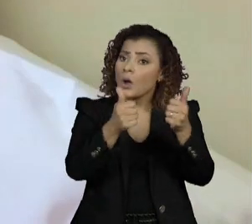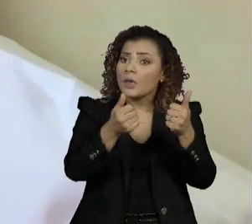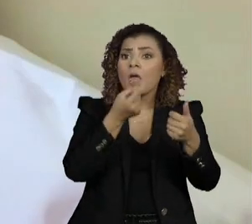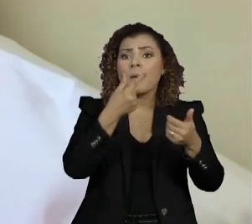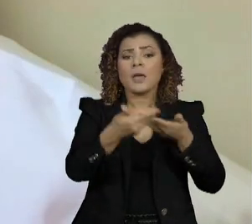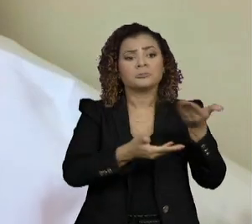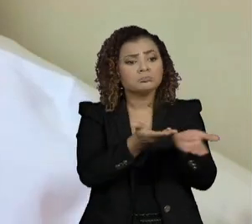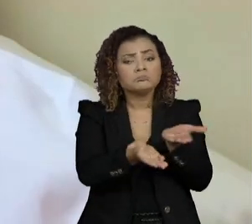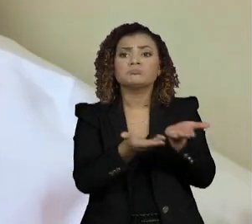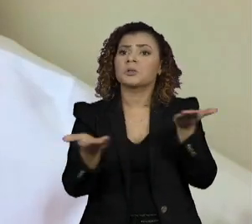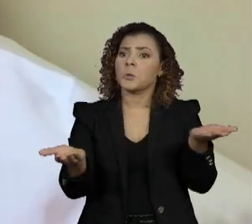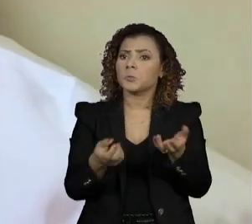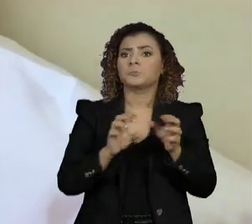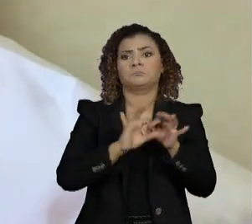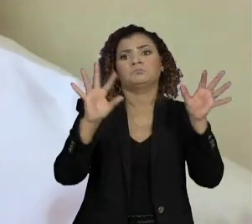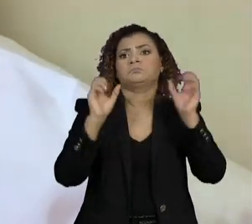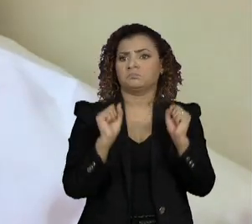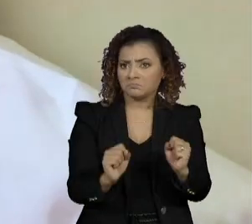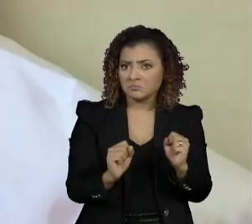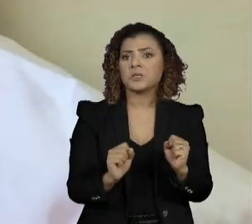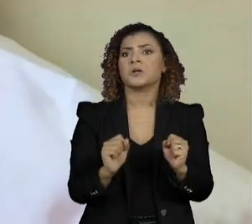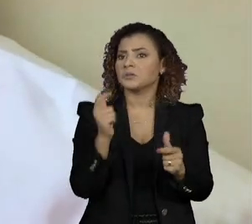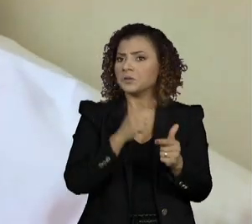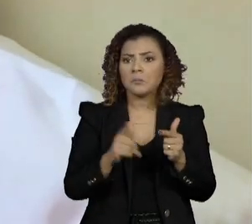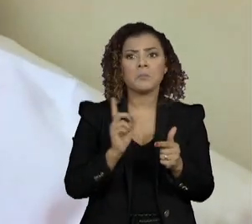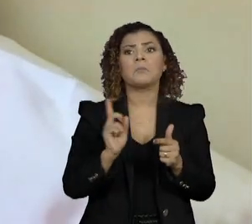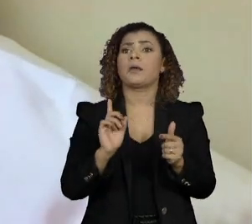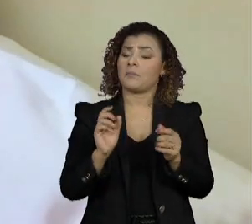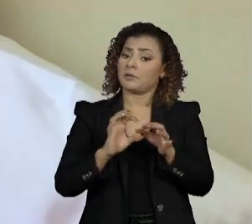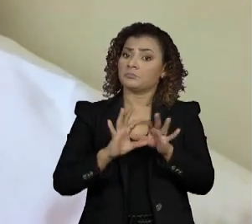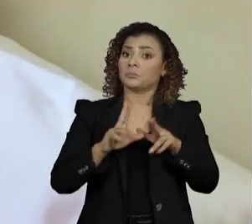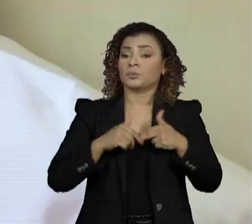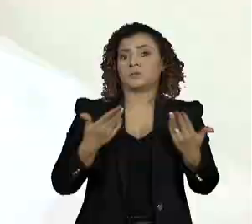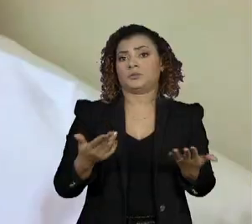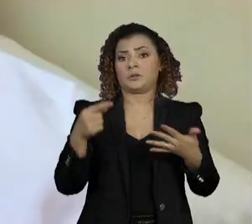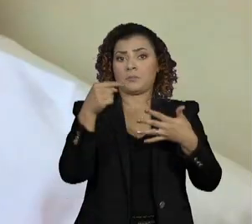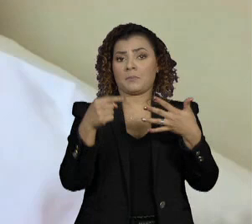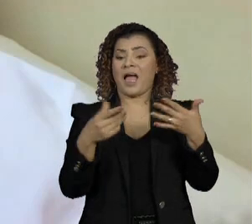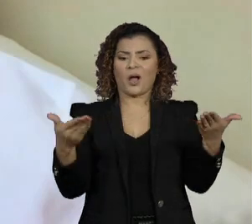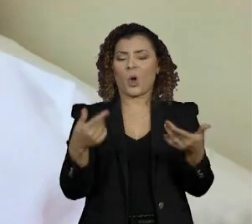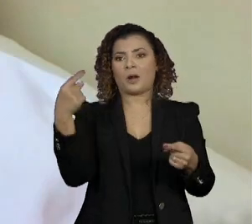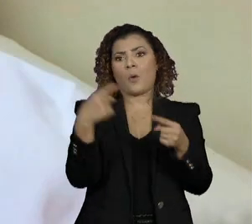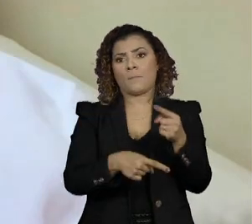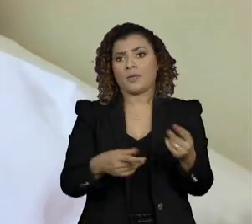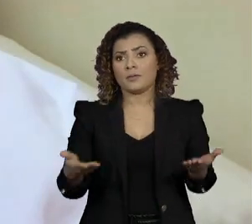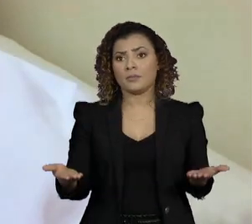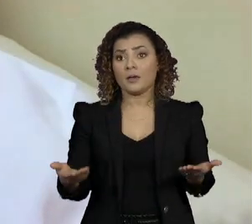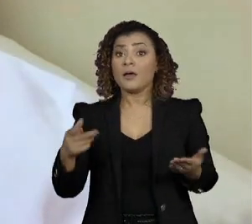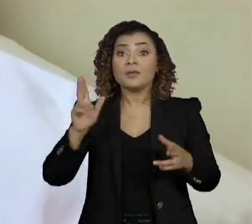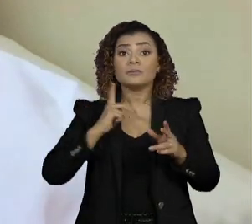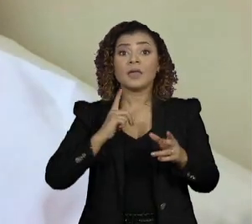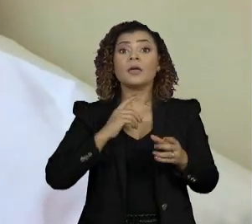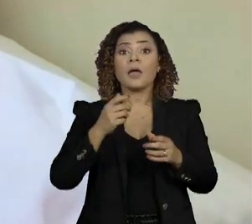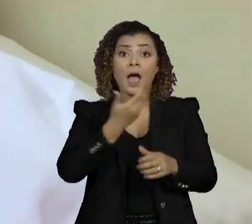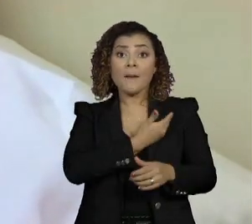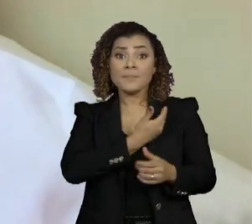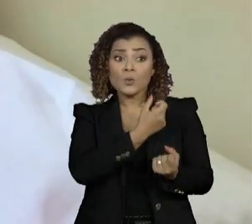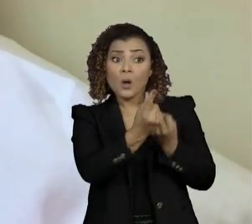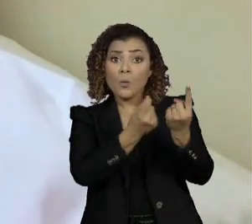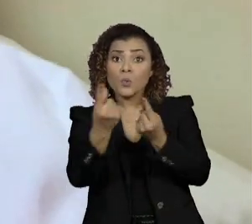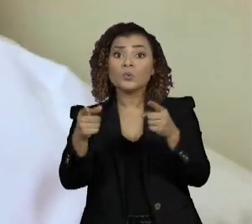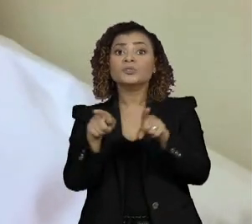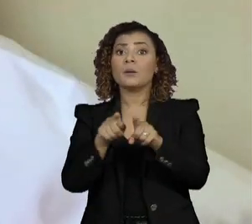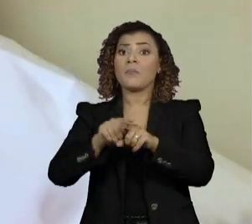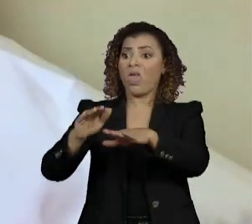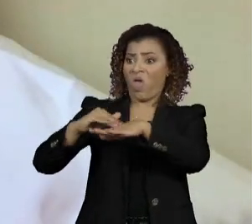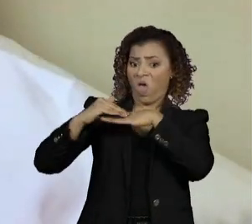medicações. Hoje, por todas as razões que nós já consideramos aqui, não faz mais sentido. Eu tenho sido muito atacado, inclusive por meus colegas de